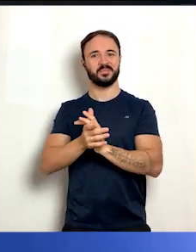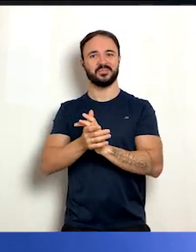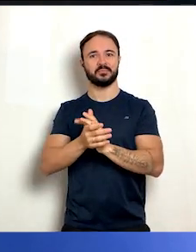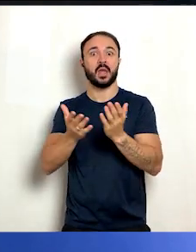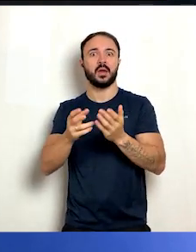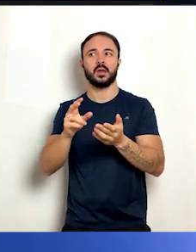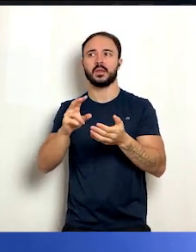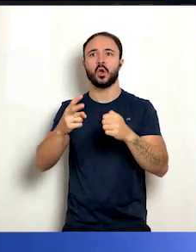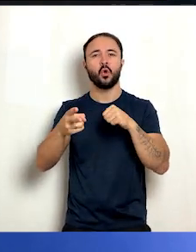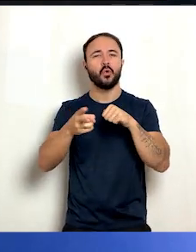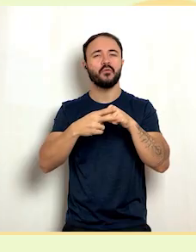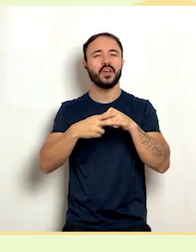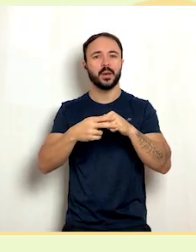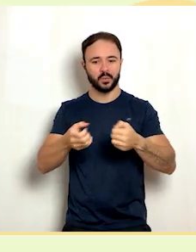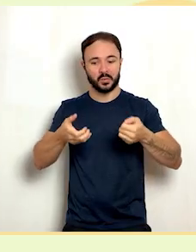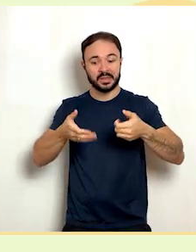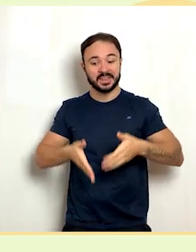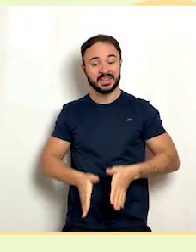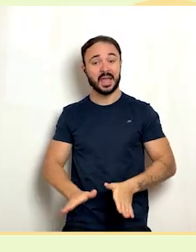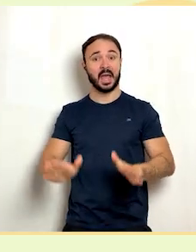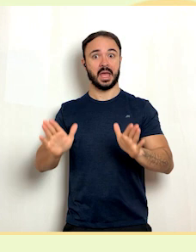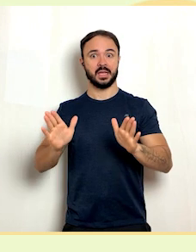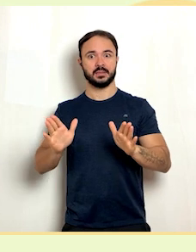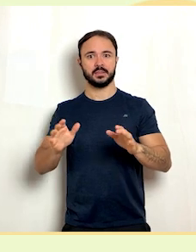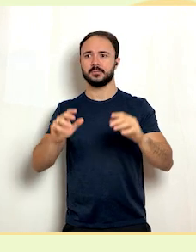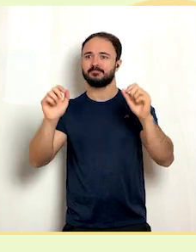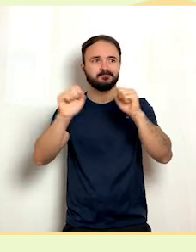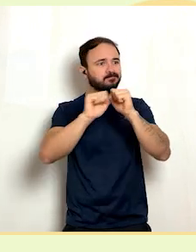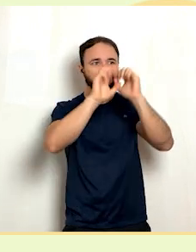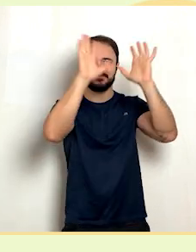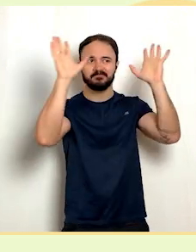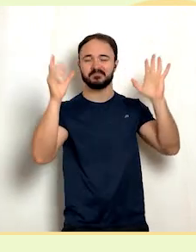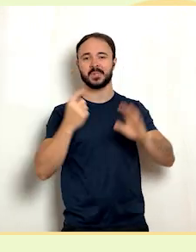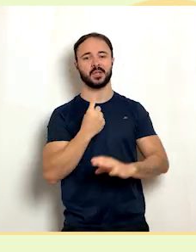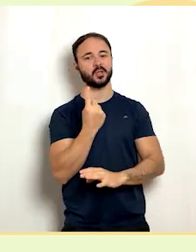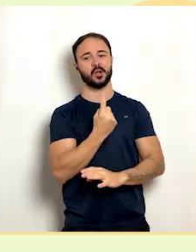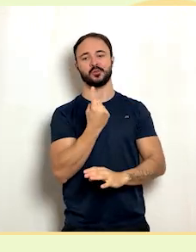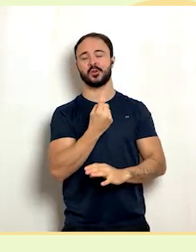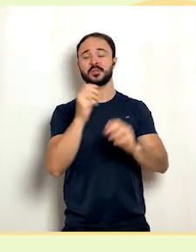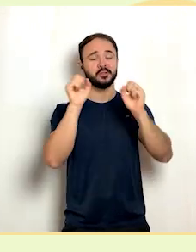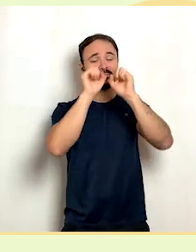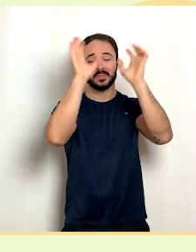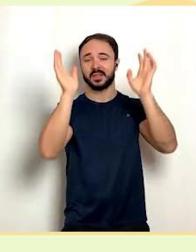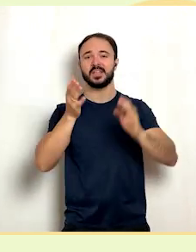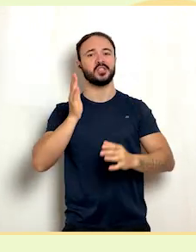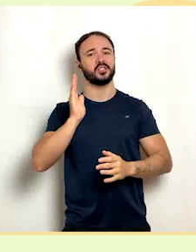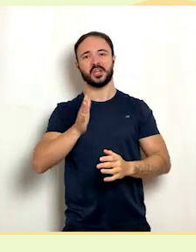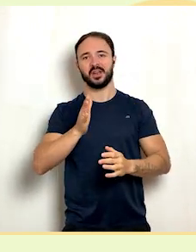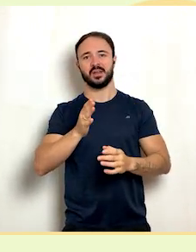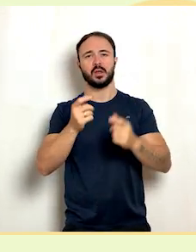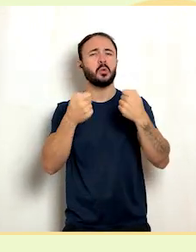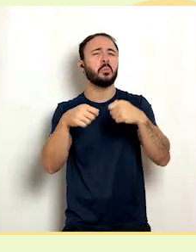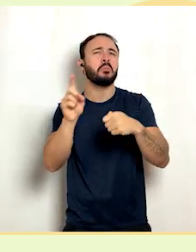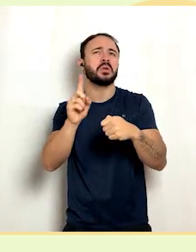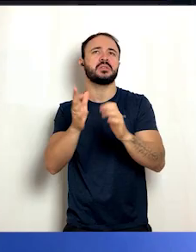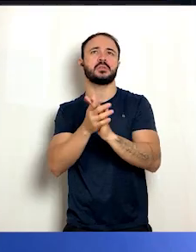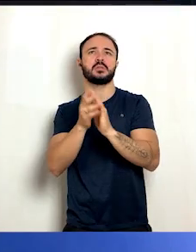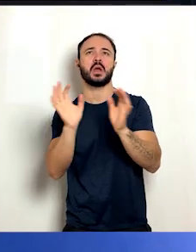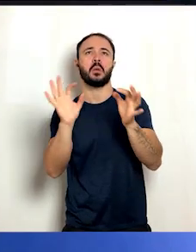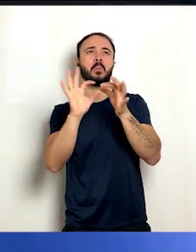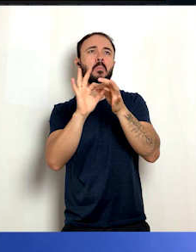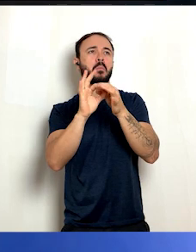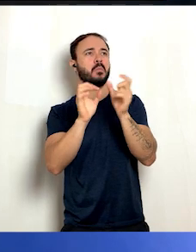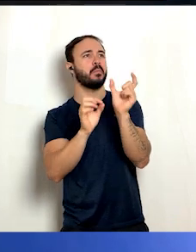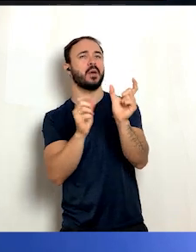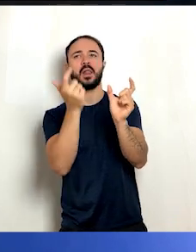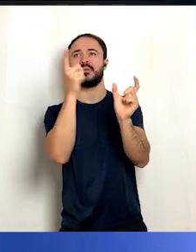nascer também é intransitivo, pois ele tem um sentido completo e ele não precisa de complemento para fazer sentido. Temos